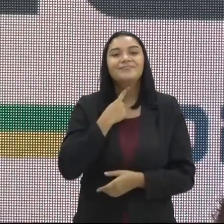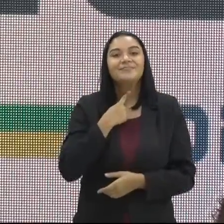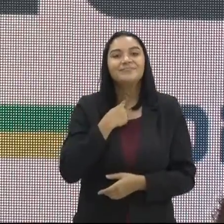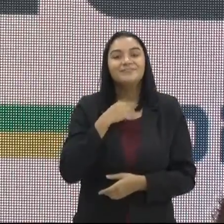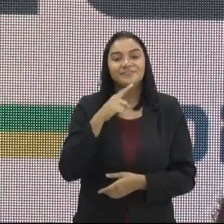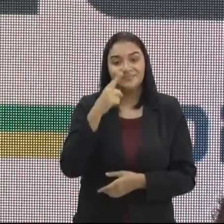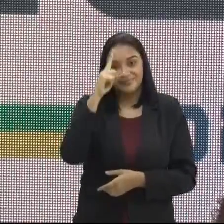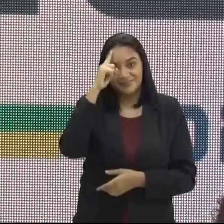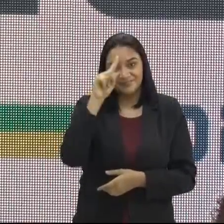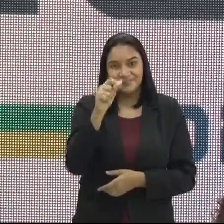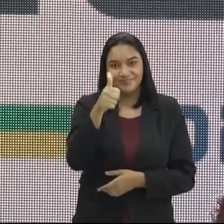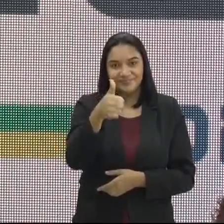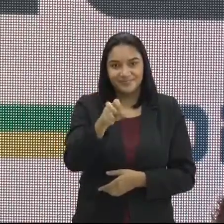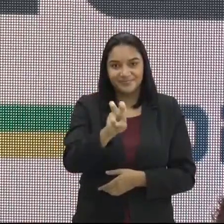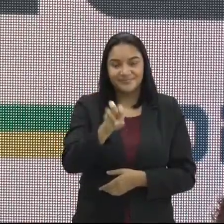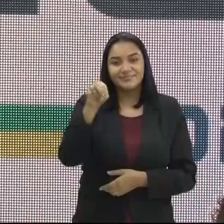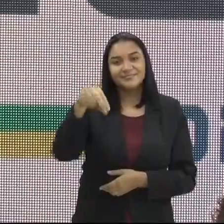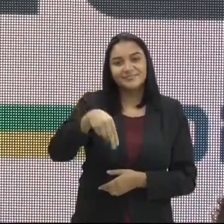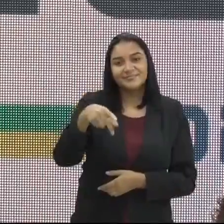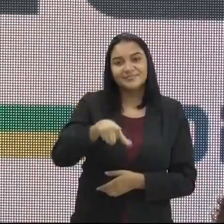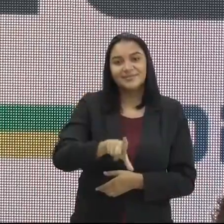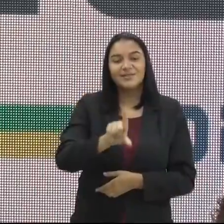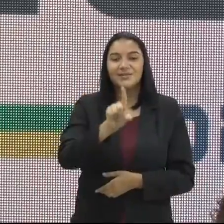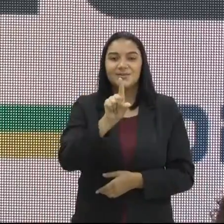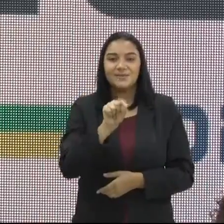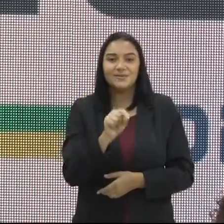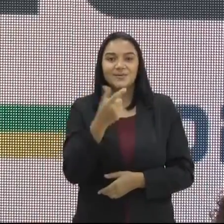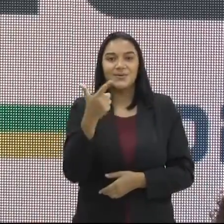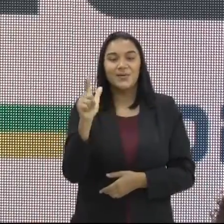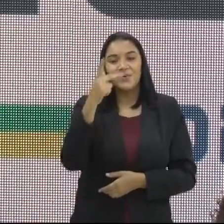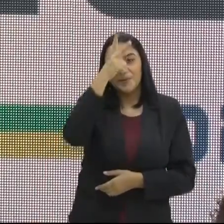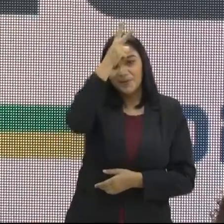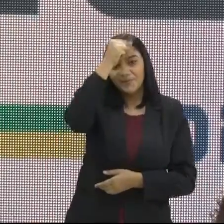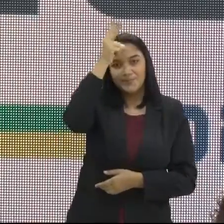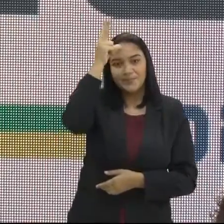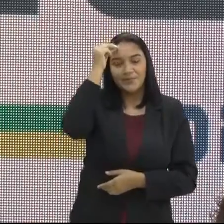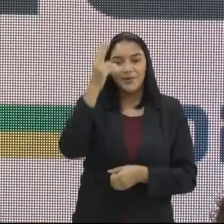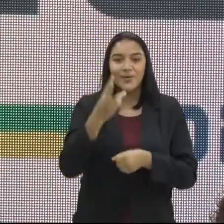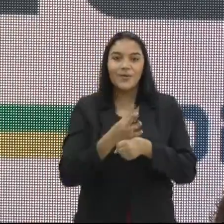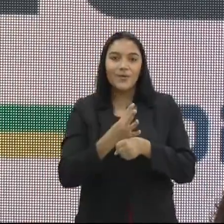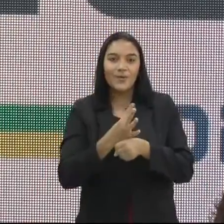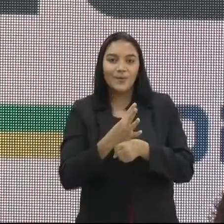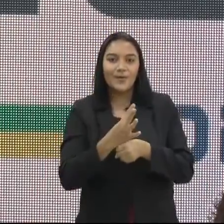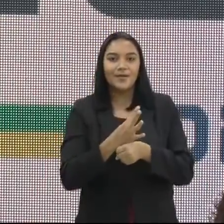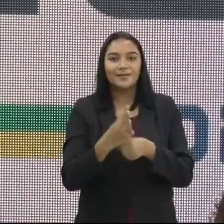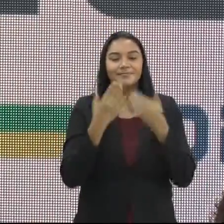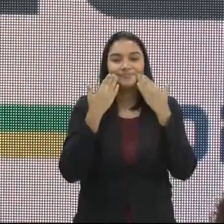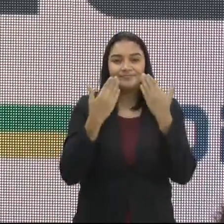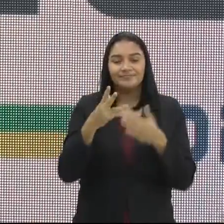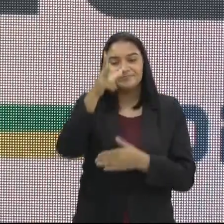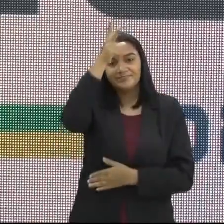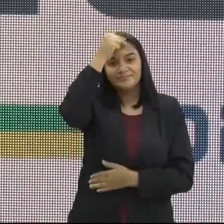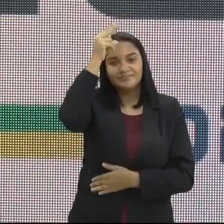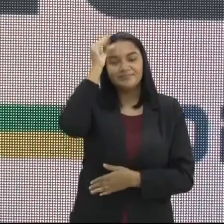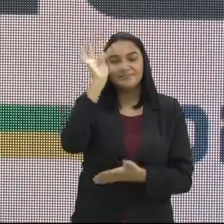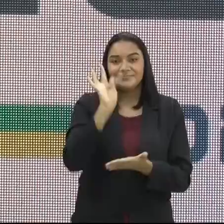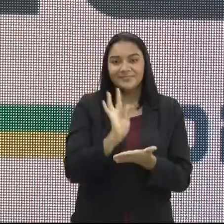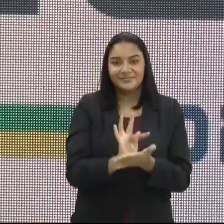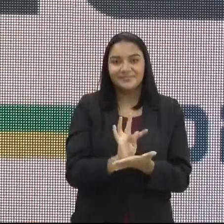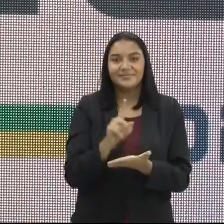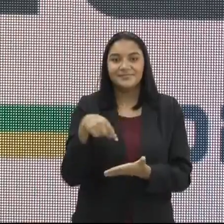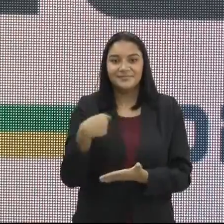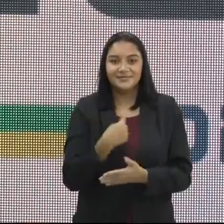próximo dia 15 de novembro e escolher o seu próximo prefeito para mais 4 anos à frente da Prefeitura Municipal de Teresina, do